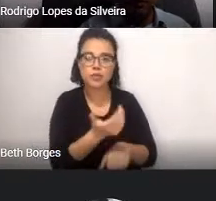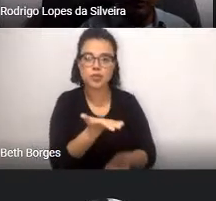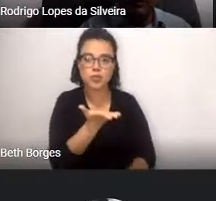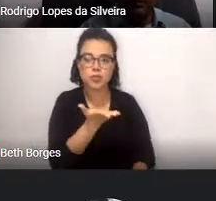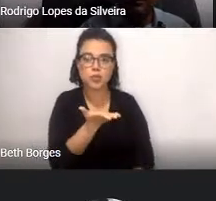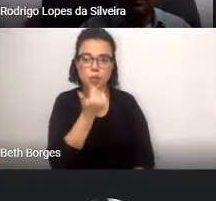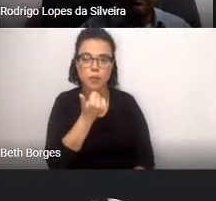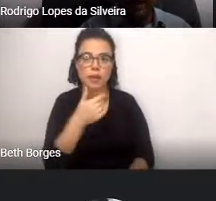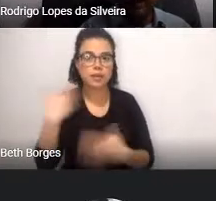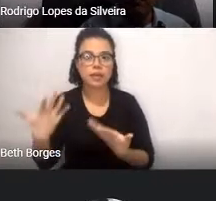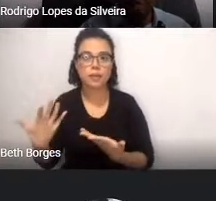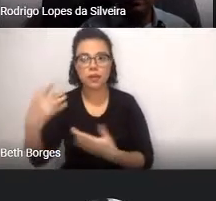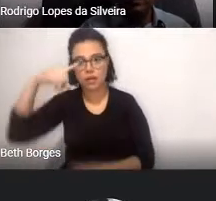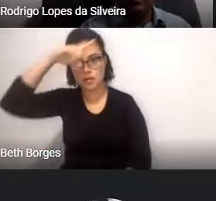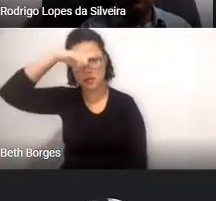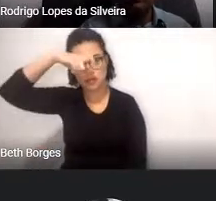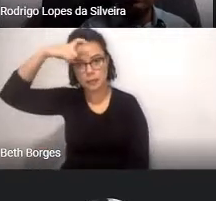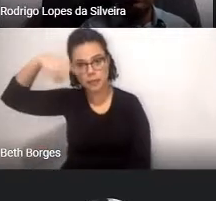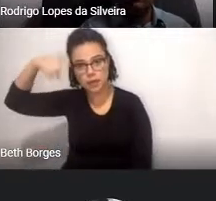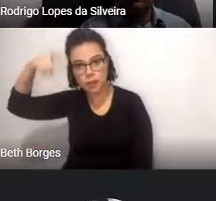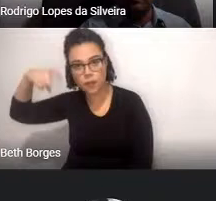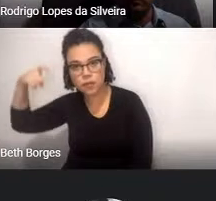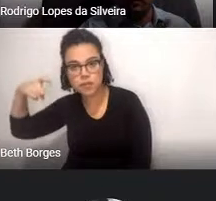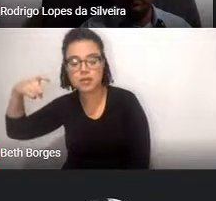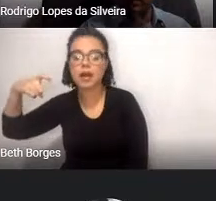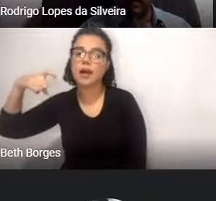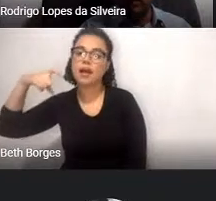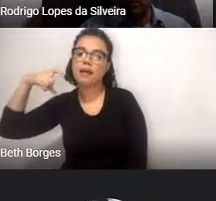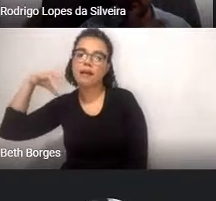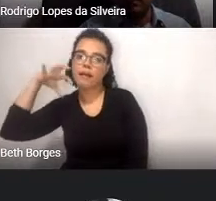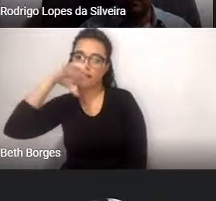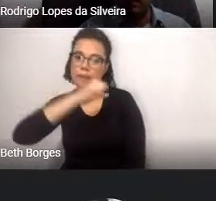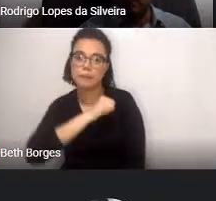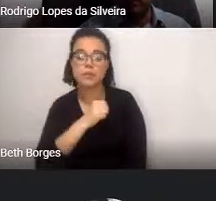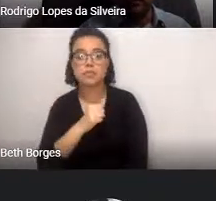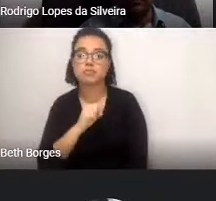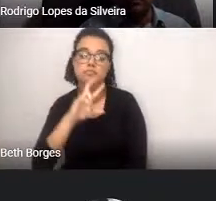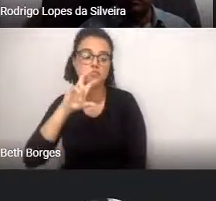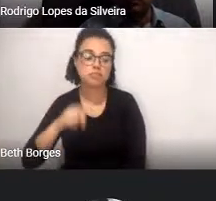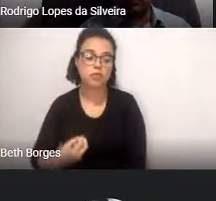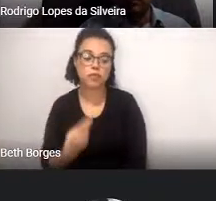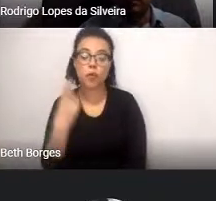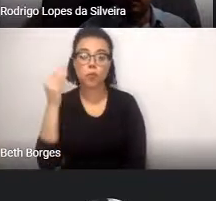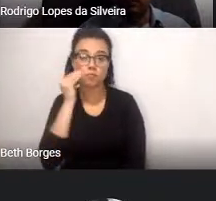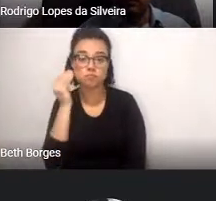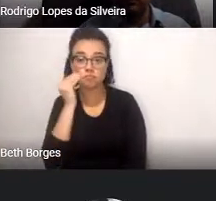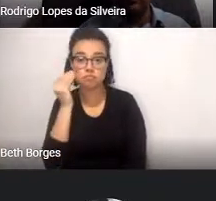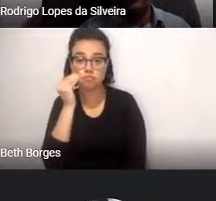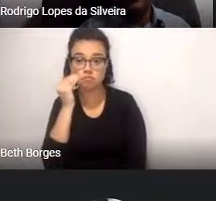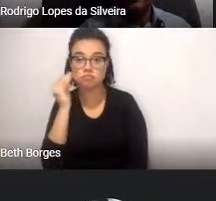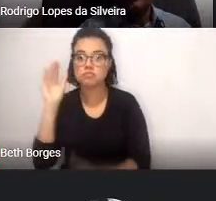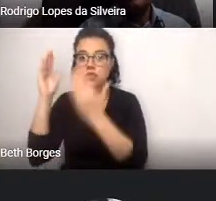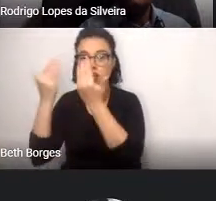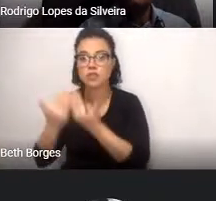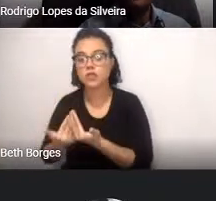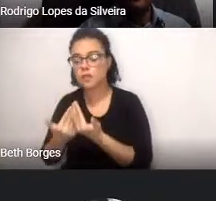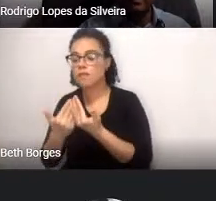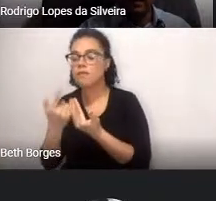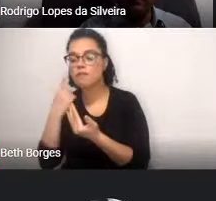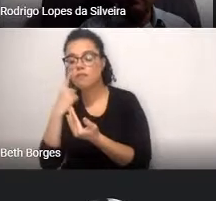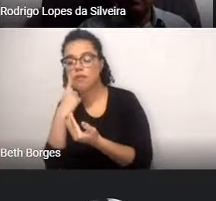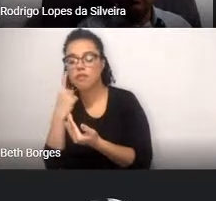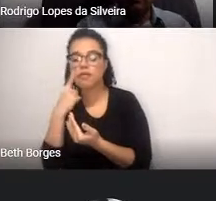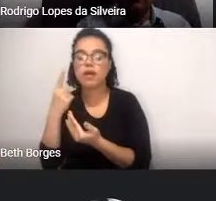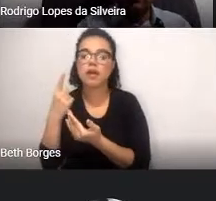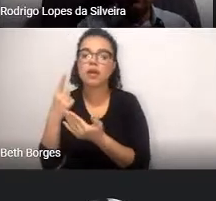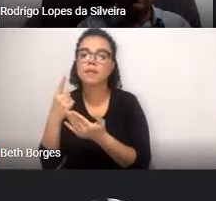da hipnose, tá? Onde eu vou fazer os testes, claro, como tem que se fazer com todos os pacientes, com contraindicações, tudo. E